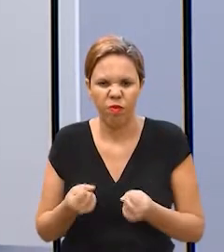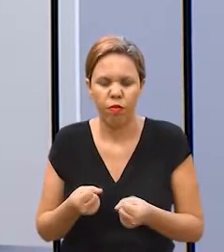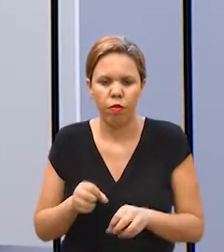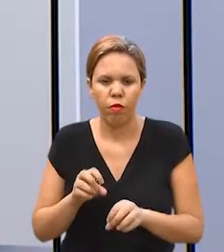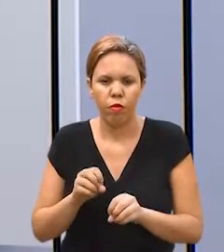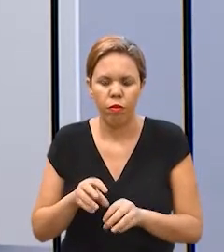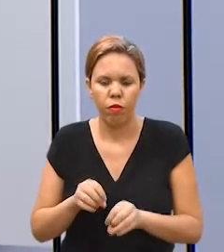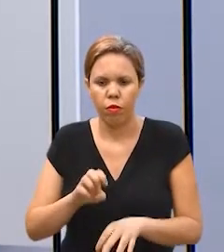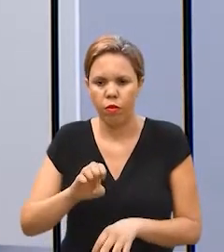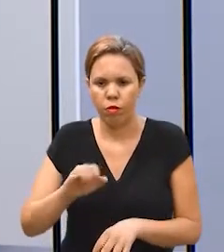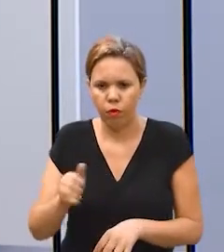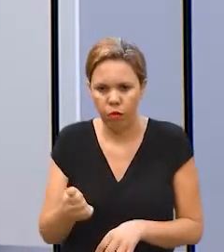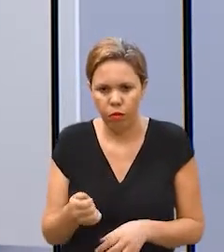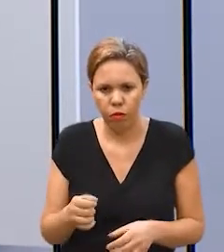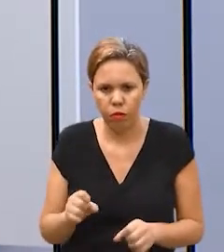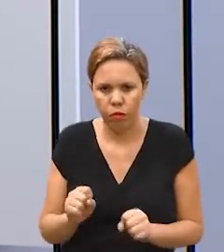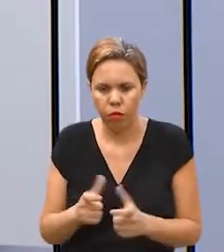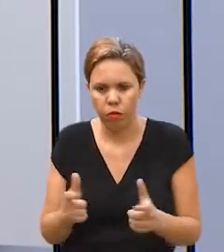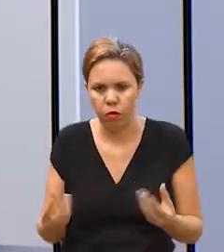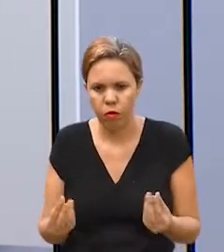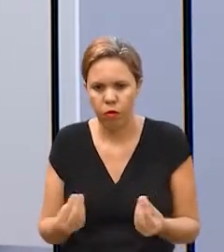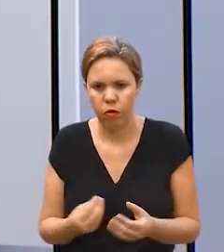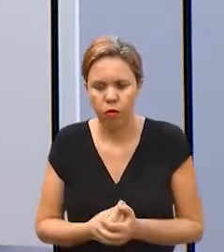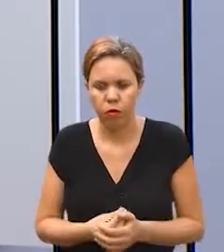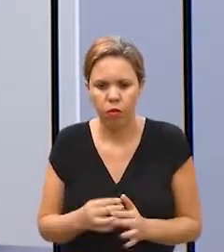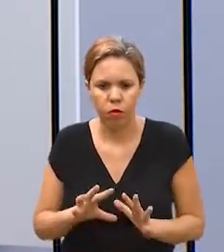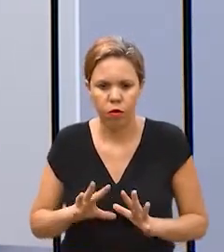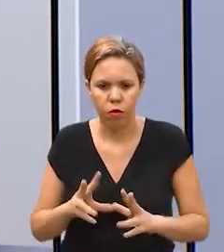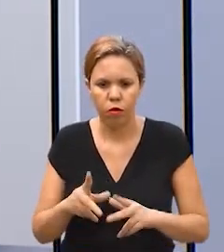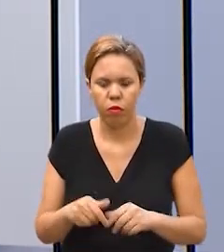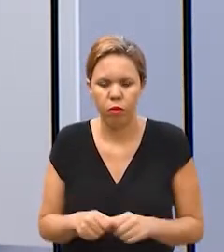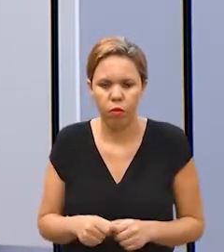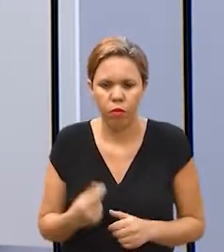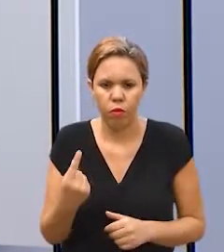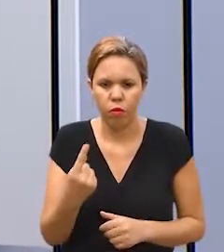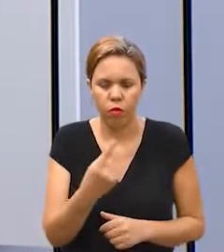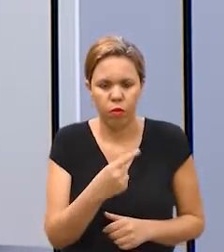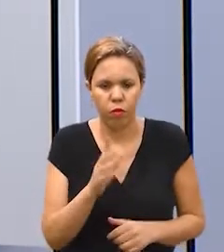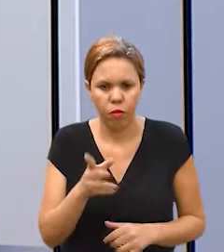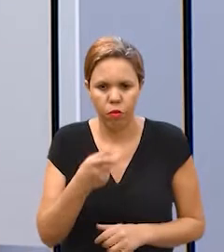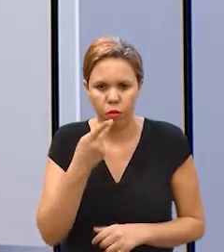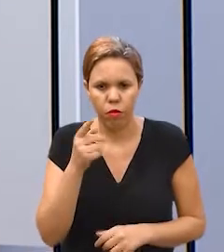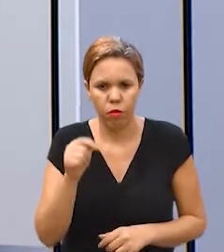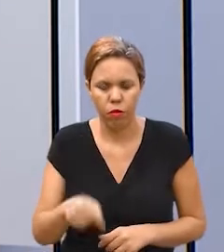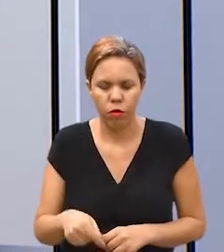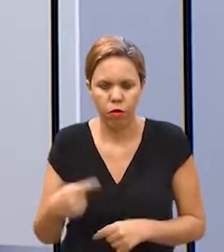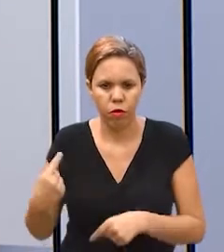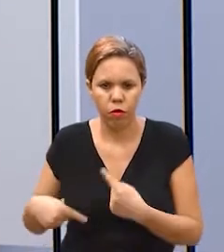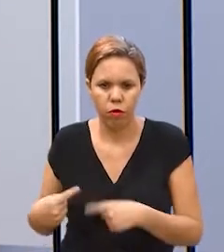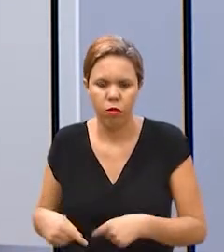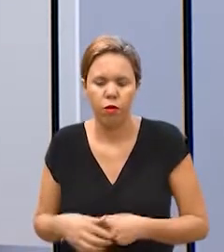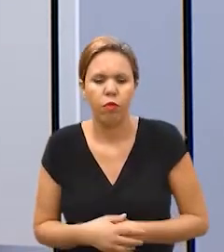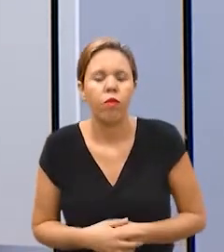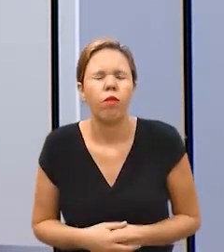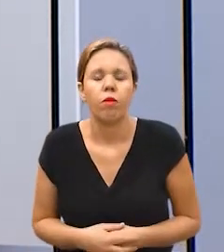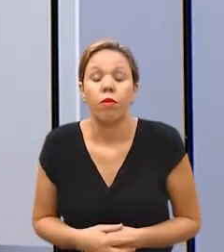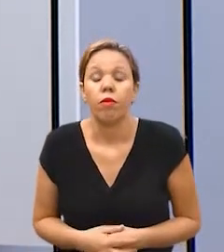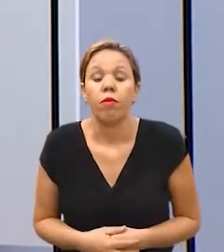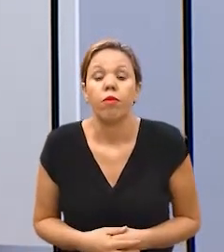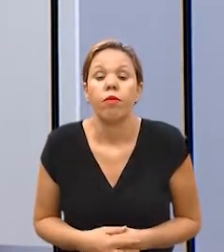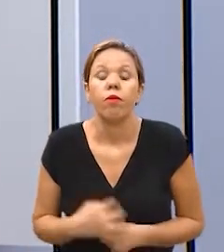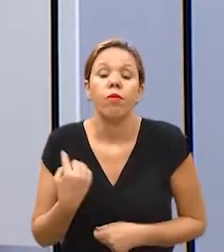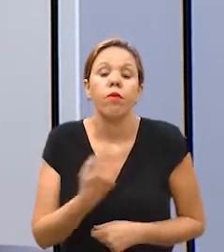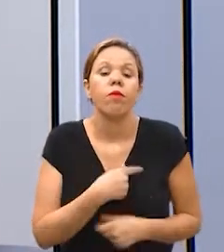jovens e adultos, por conta de todas essas particularidades já bem faladas aqui no debate. E nós